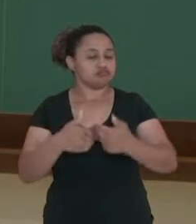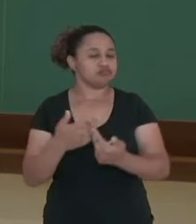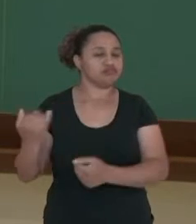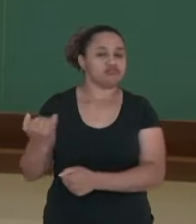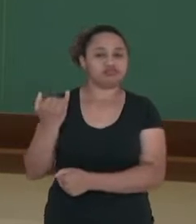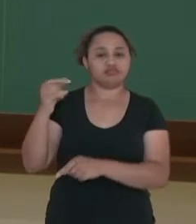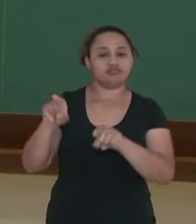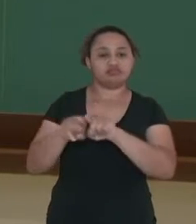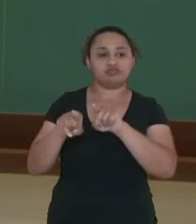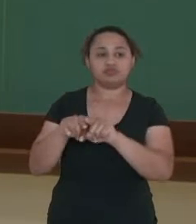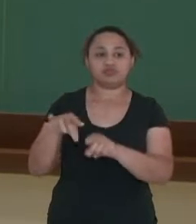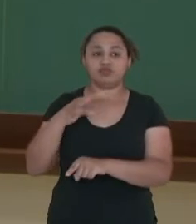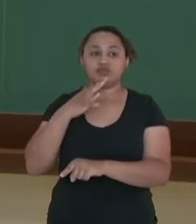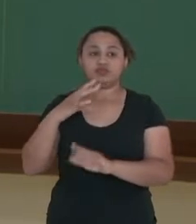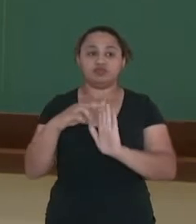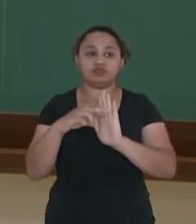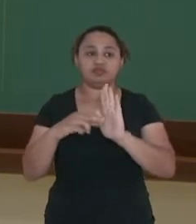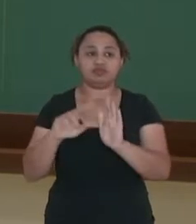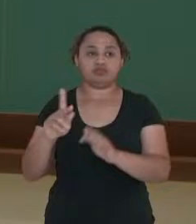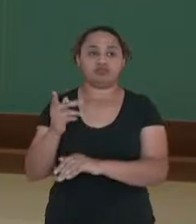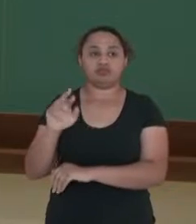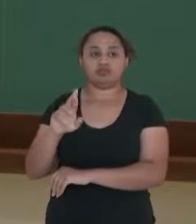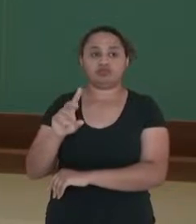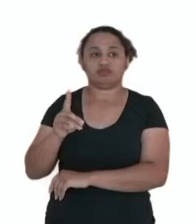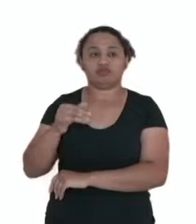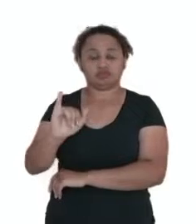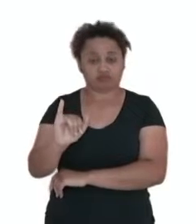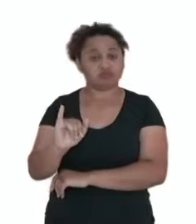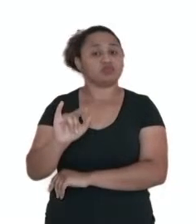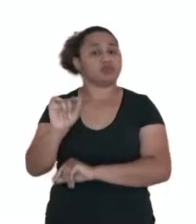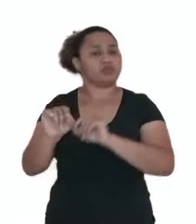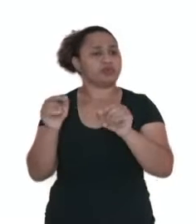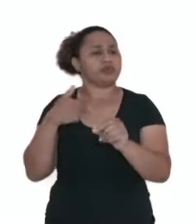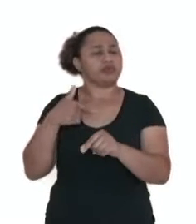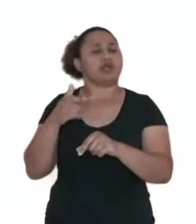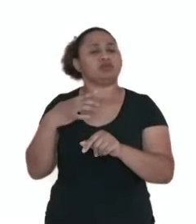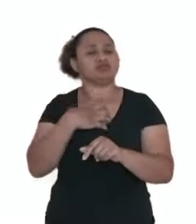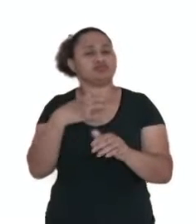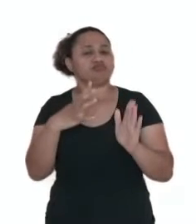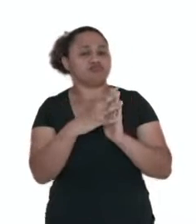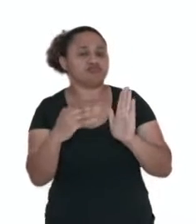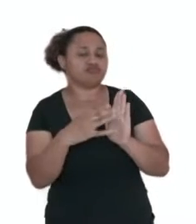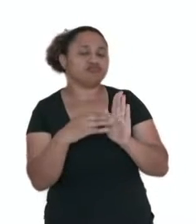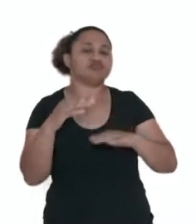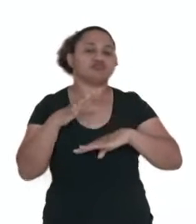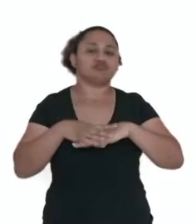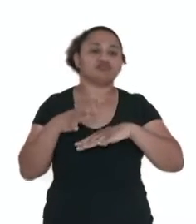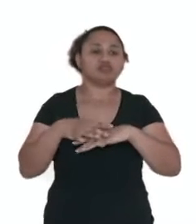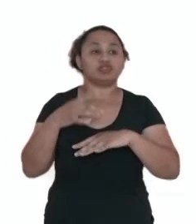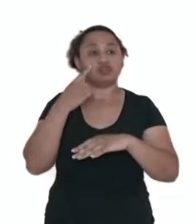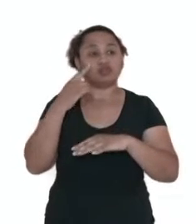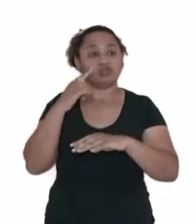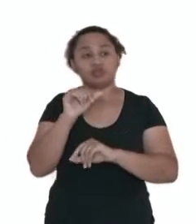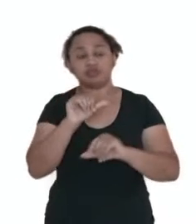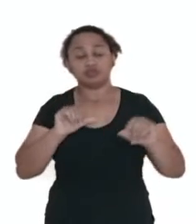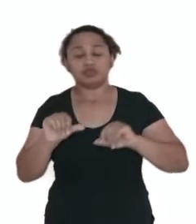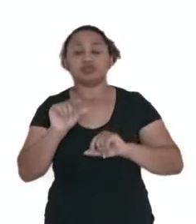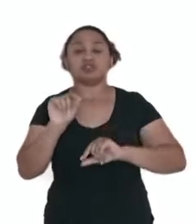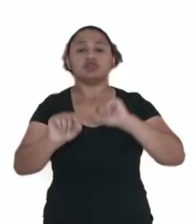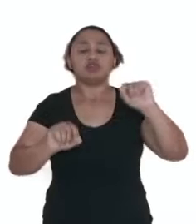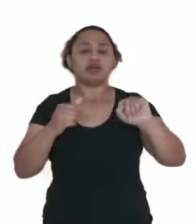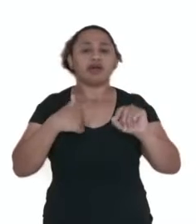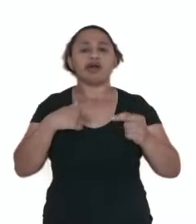conhecer o teorema de Hardenberg, né, no primeiro momento, que é um modelo matemático que prevê as frequências genotípicas, ou seja,